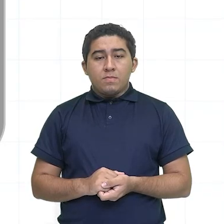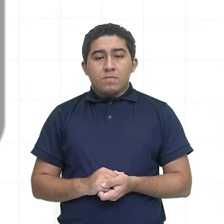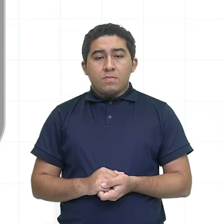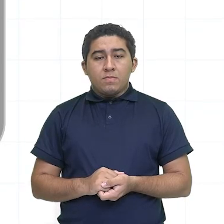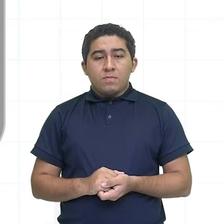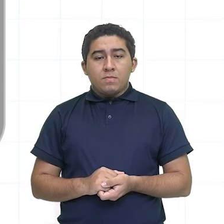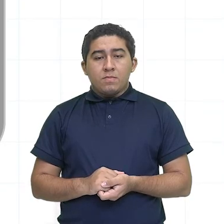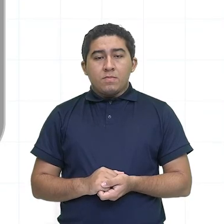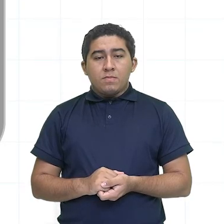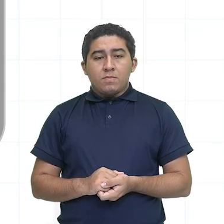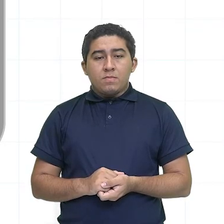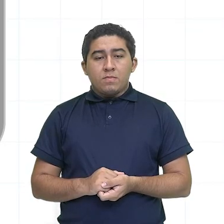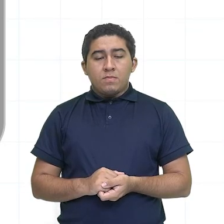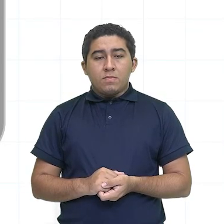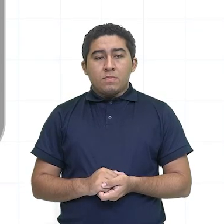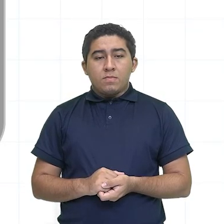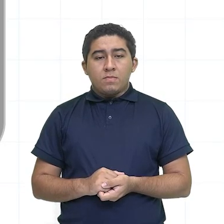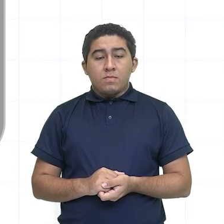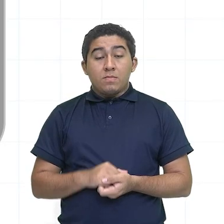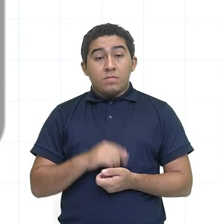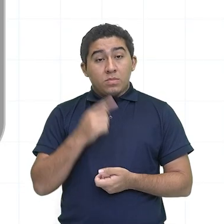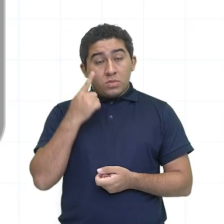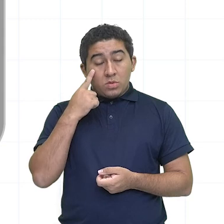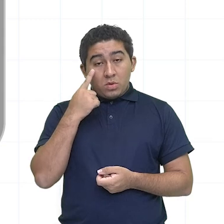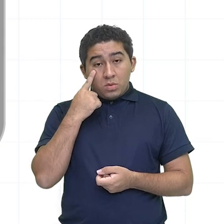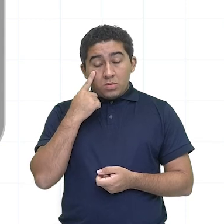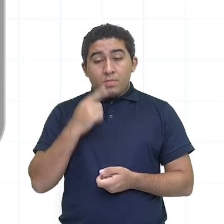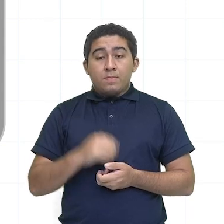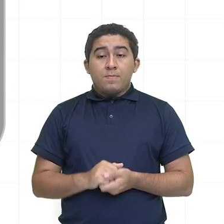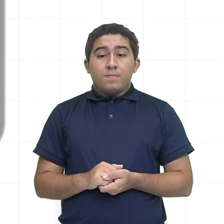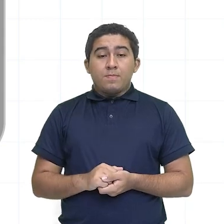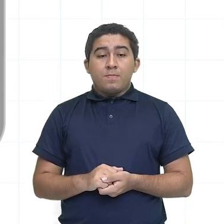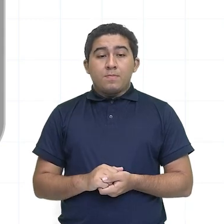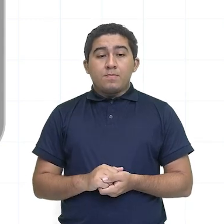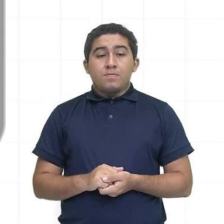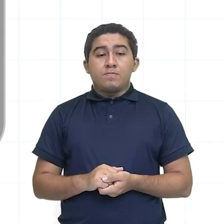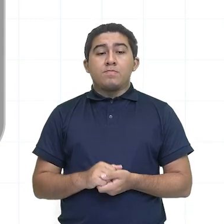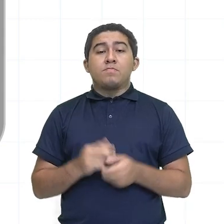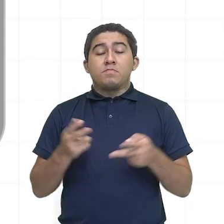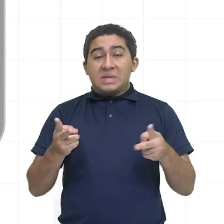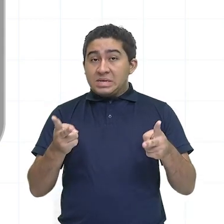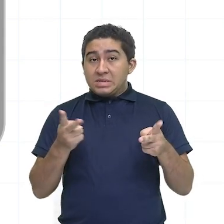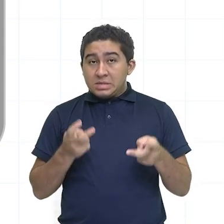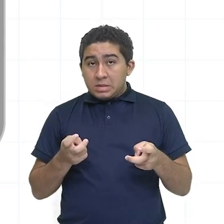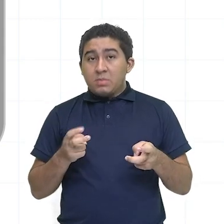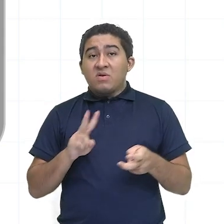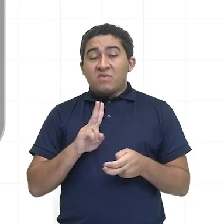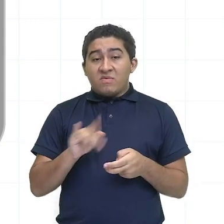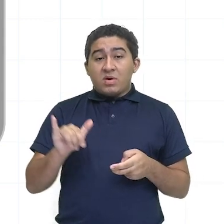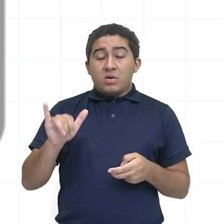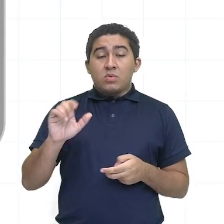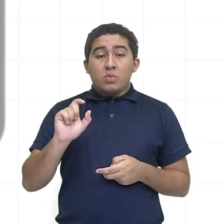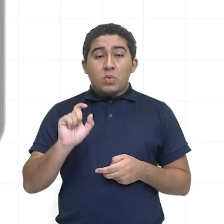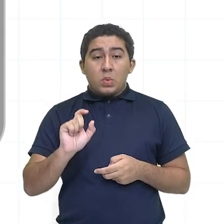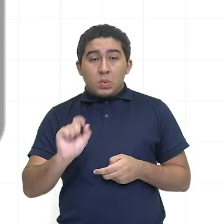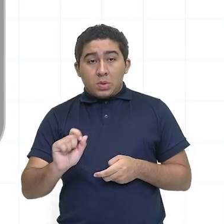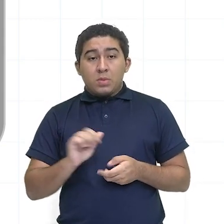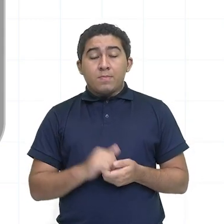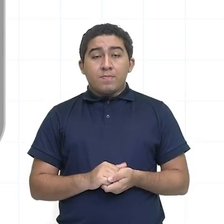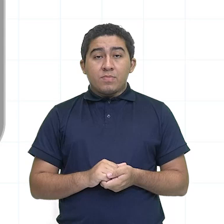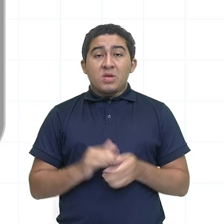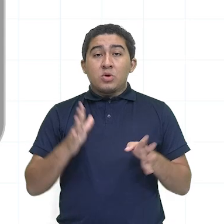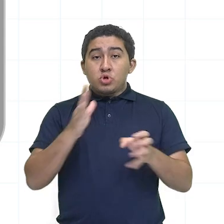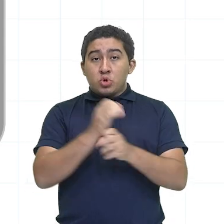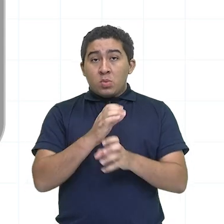Ó, a largura do campo aqui, ó. Perceba que ele vai somando as medidas